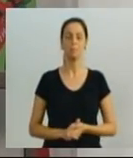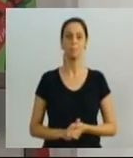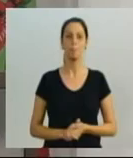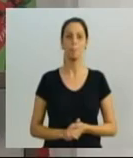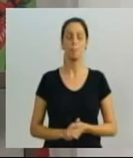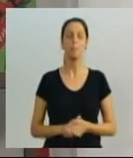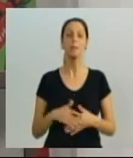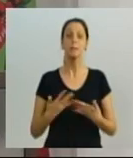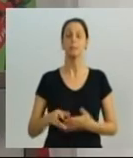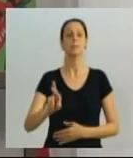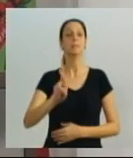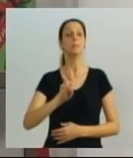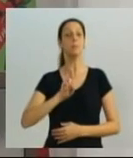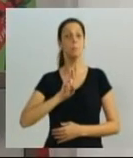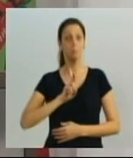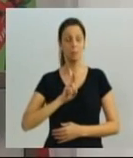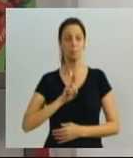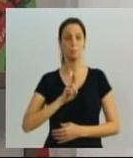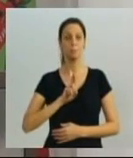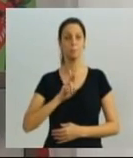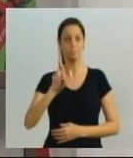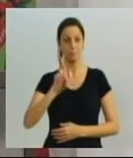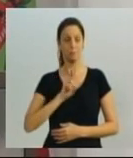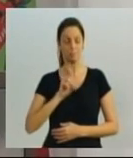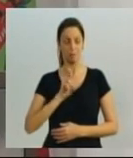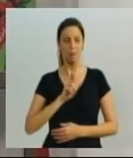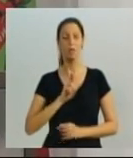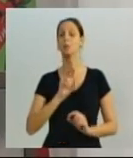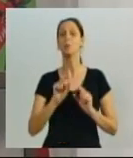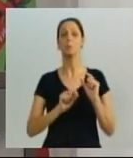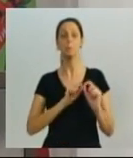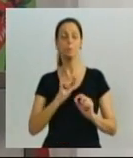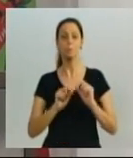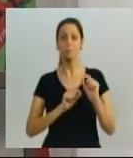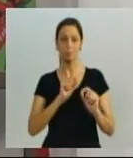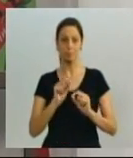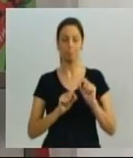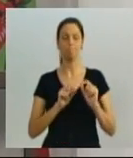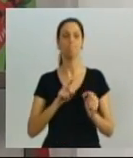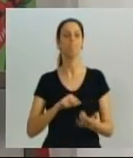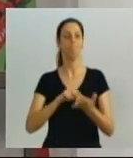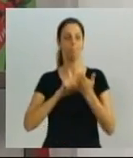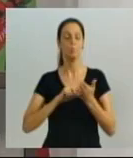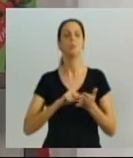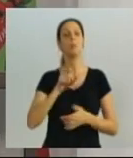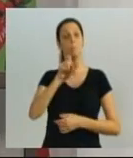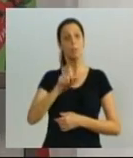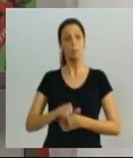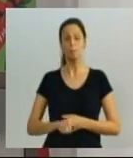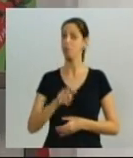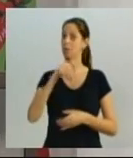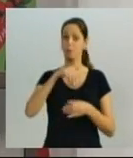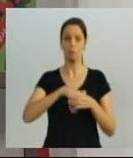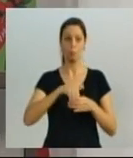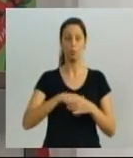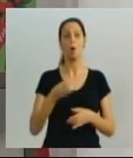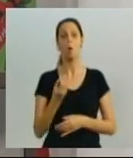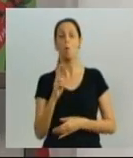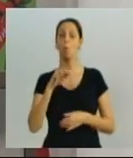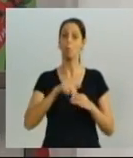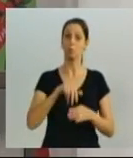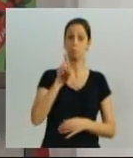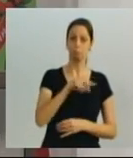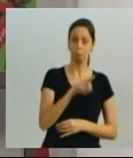Esse resultado a leitura que a gente faz dessa abstenção, primeiro, é o desgaste que tem a classe